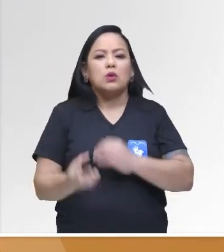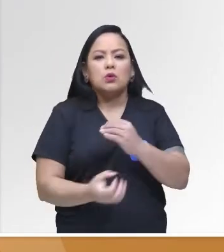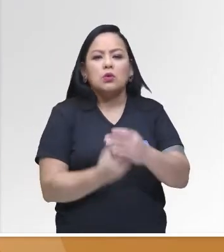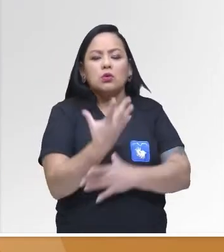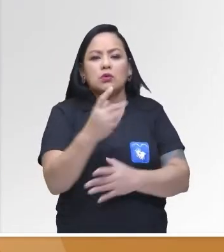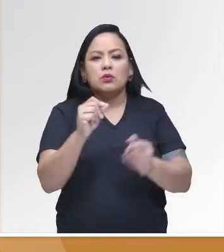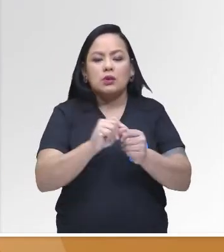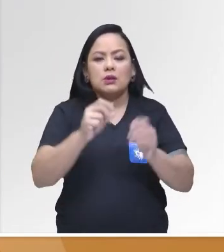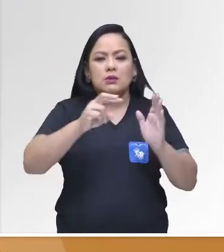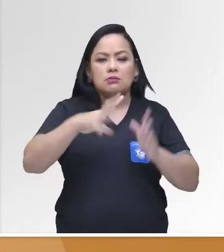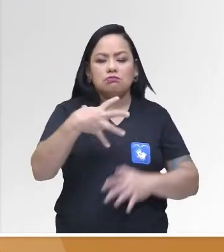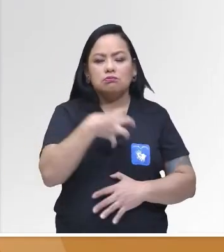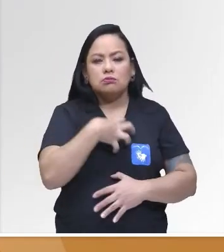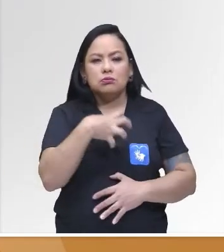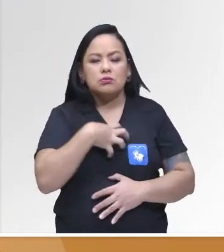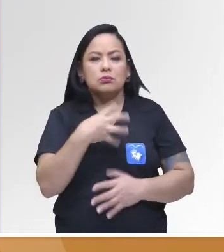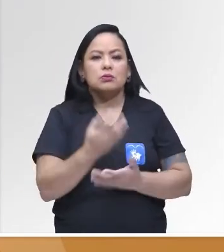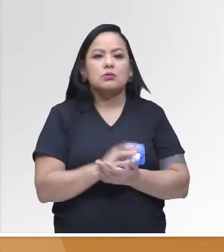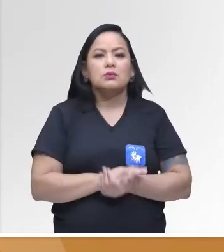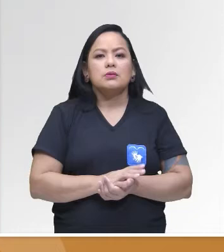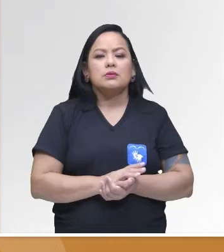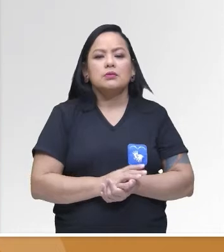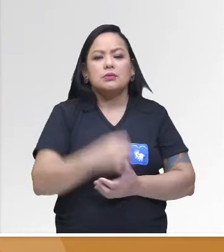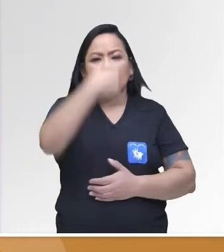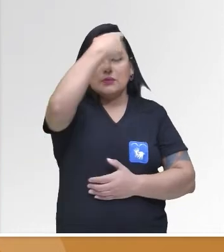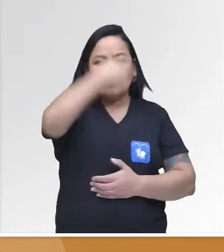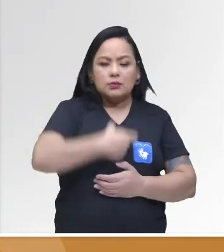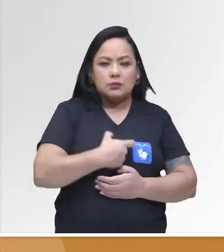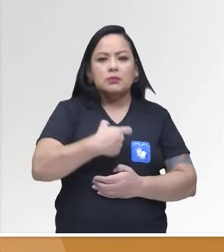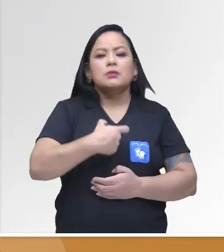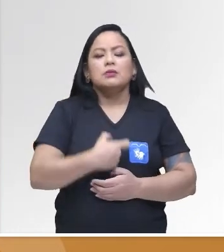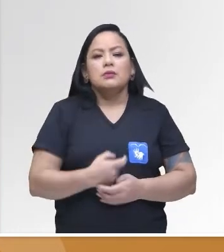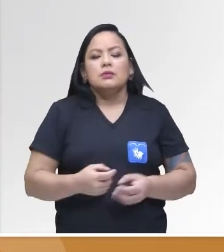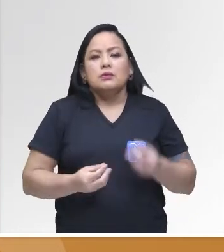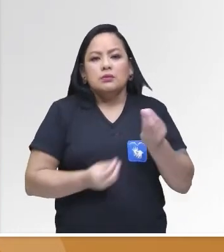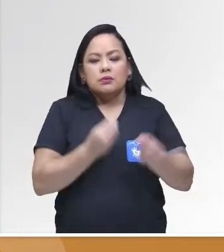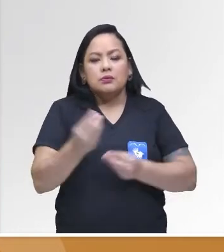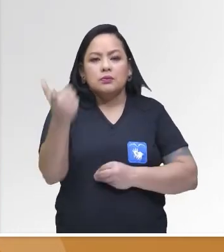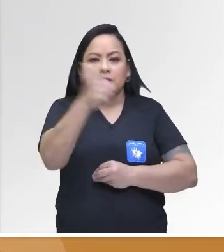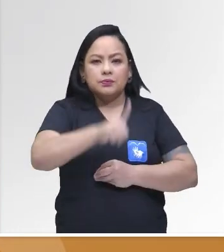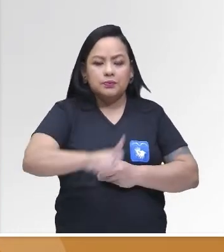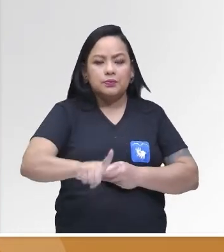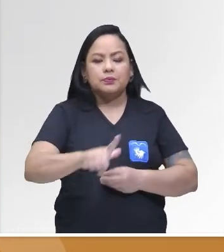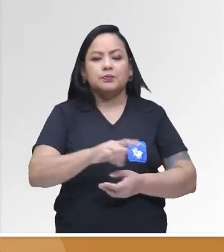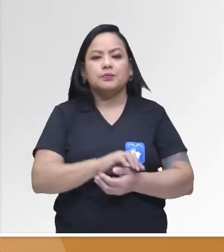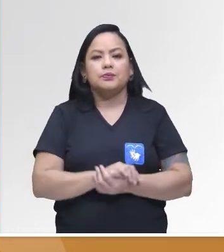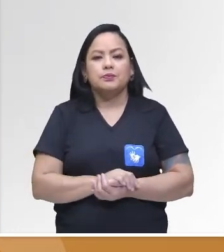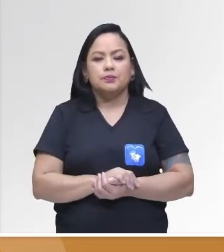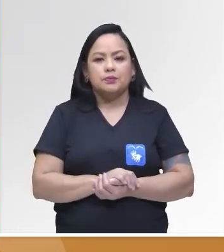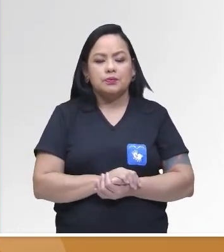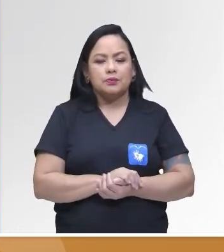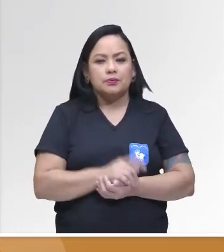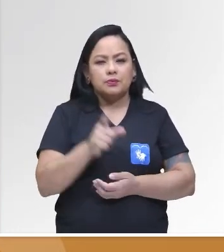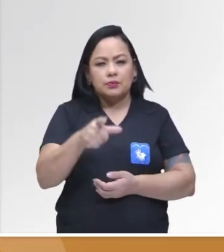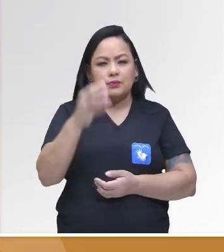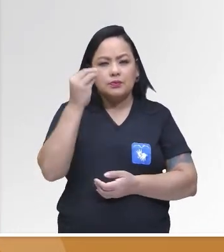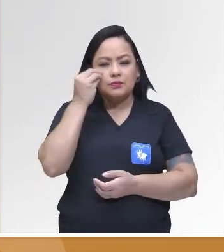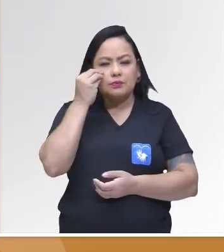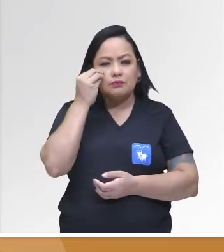um sentimento de identidade e continuidade. Olha só